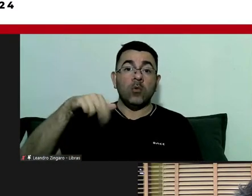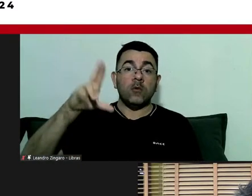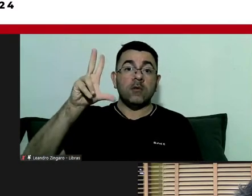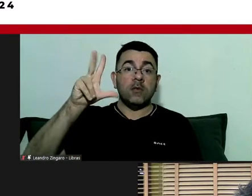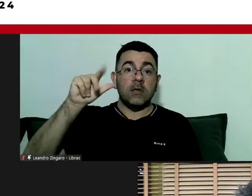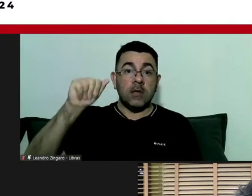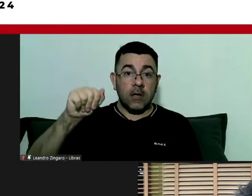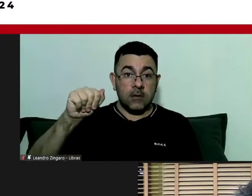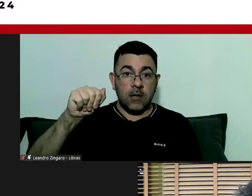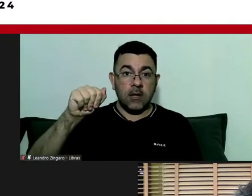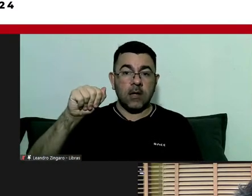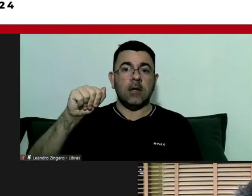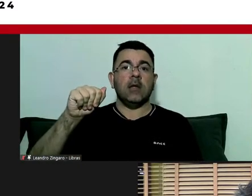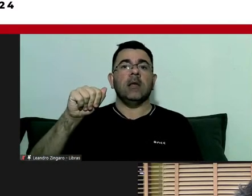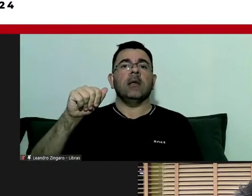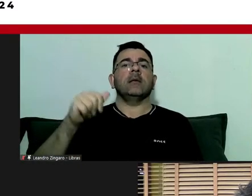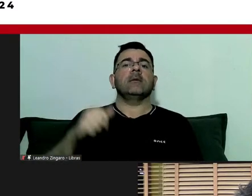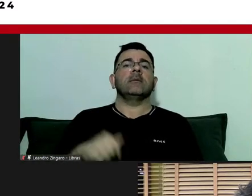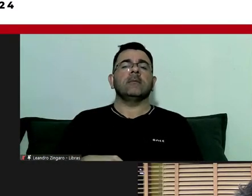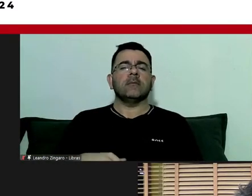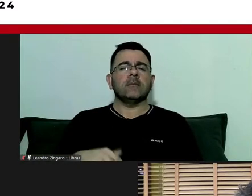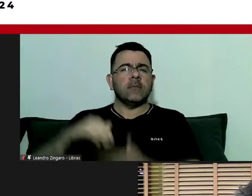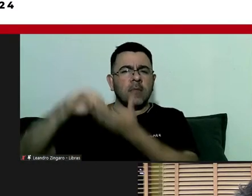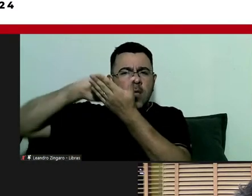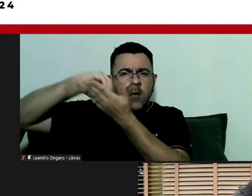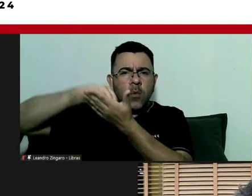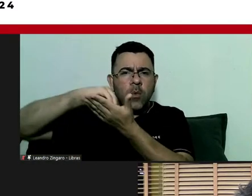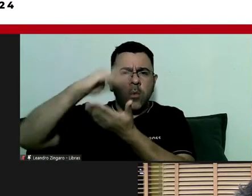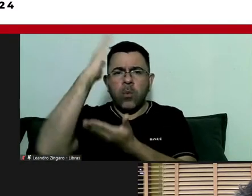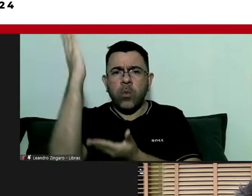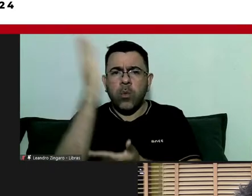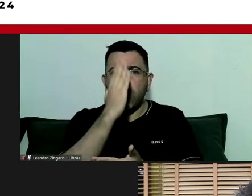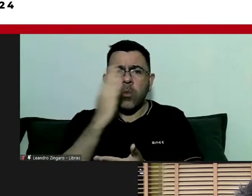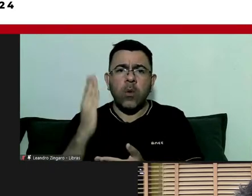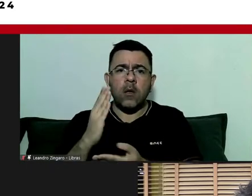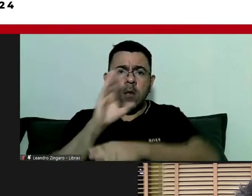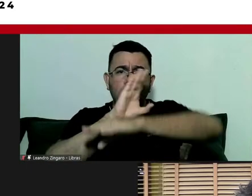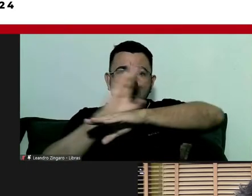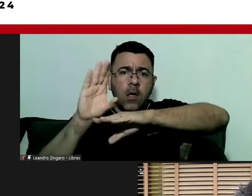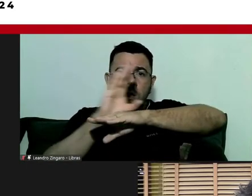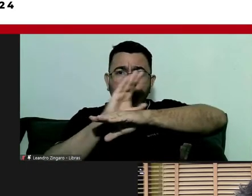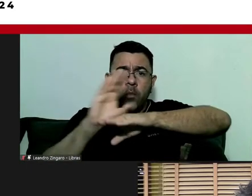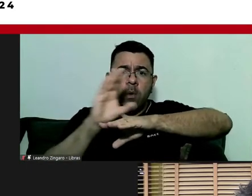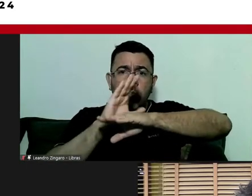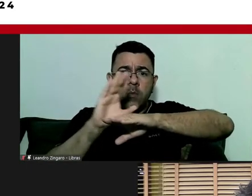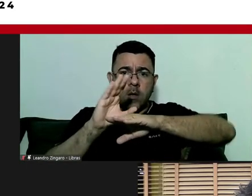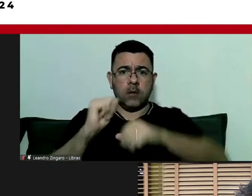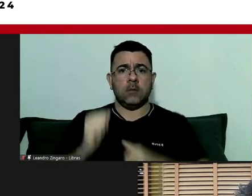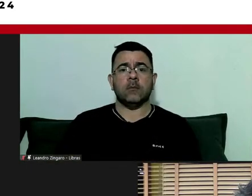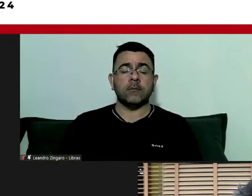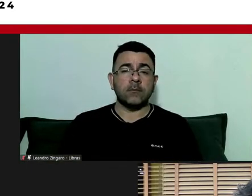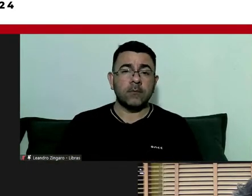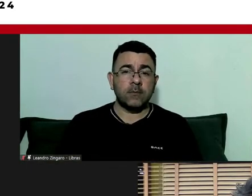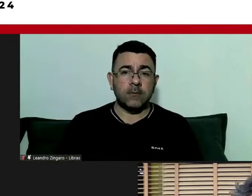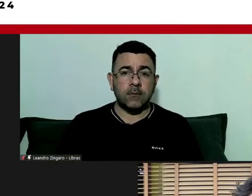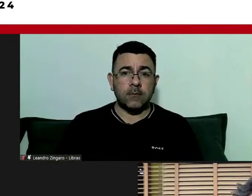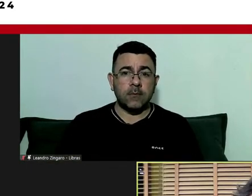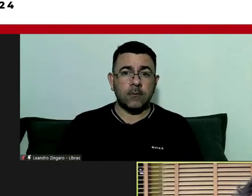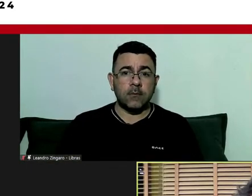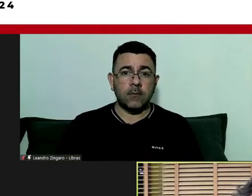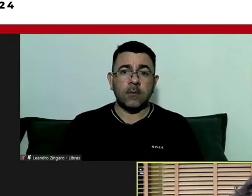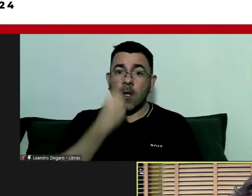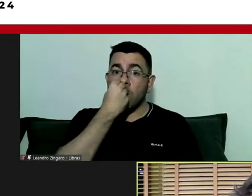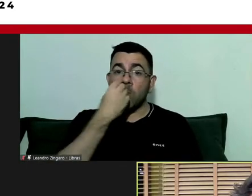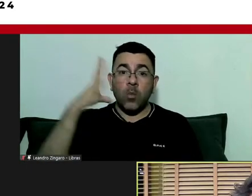realiza junto com a secretaria nacional de Formação este curso Luciana Capiberibe Boa